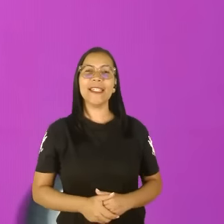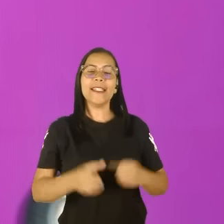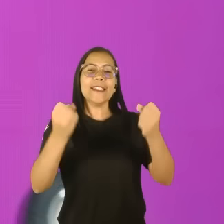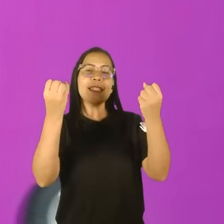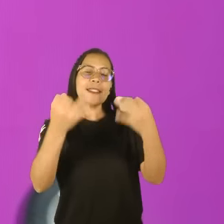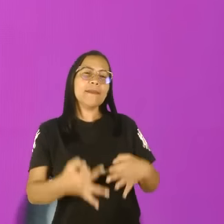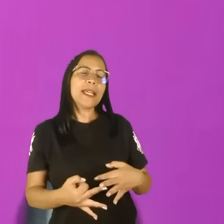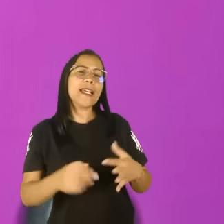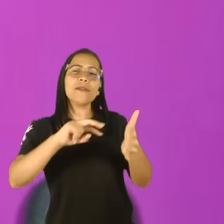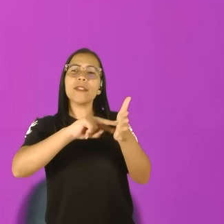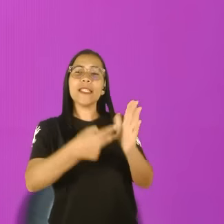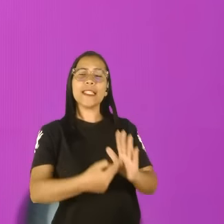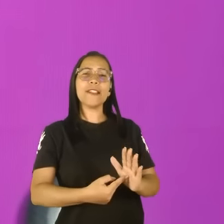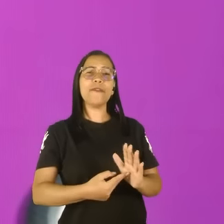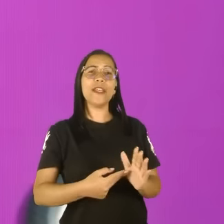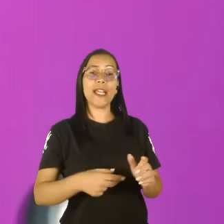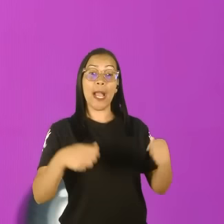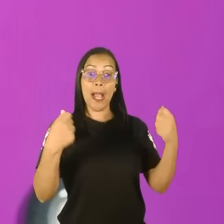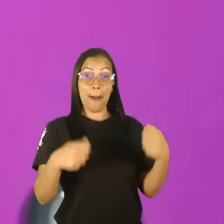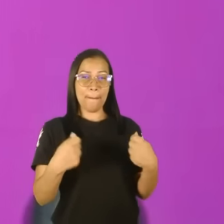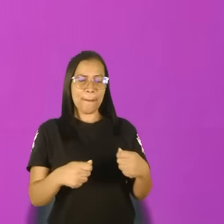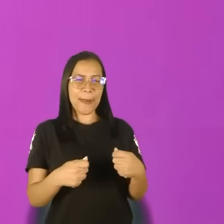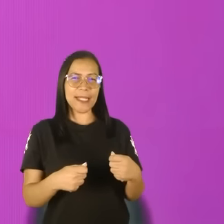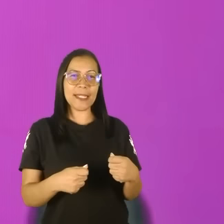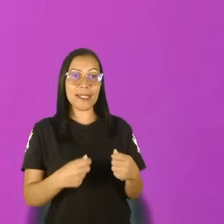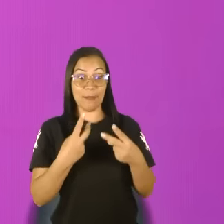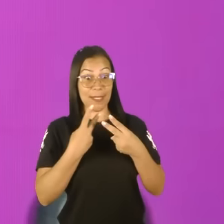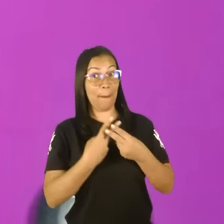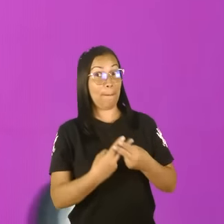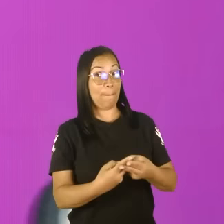etapas, não queira dar uma desperto com aquilo que você não é preparado para fazer. Chegar rápido demais pode ser a